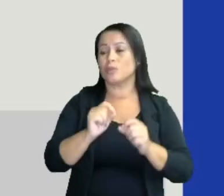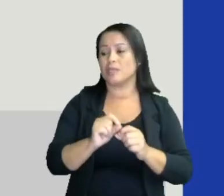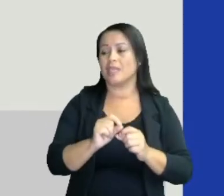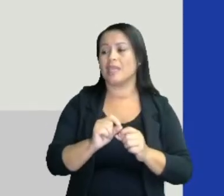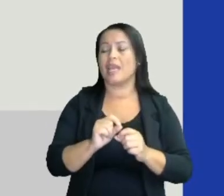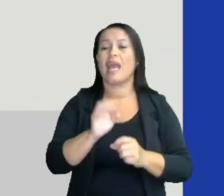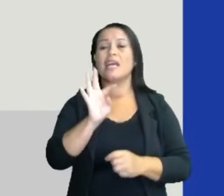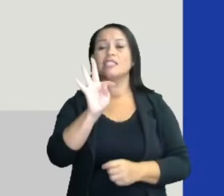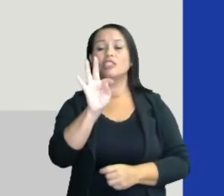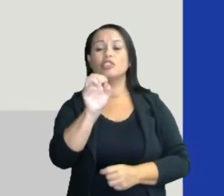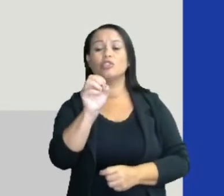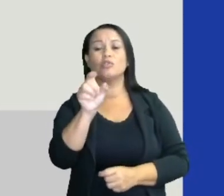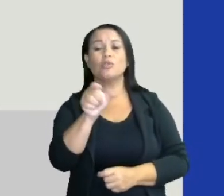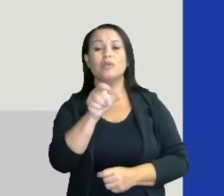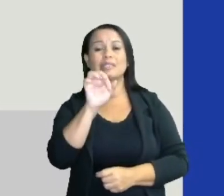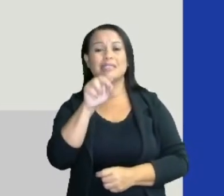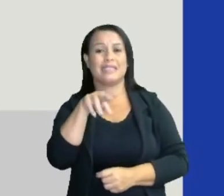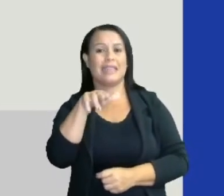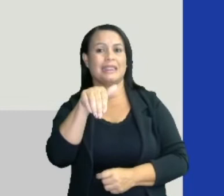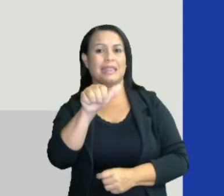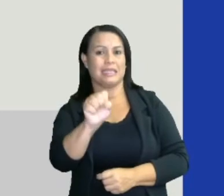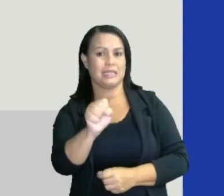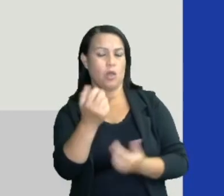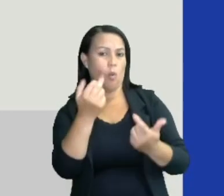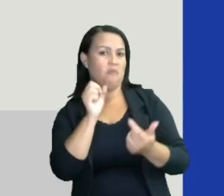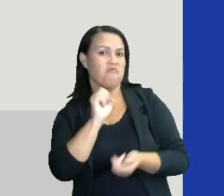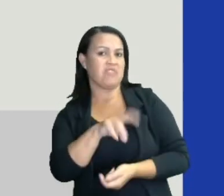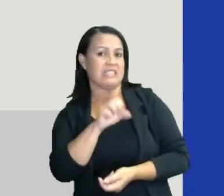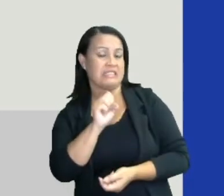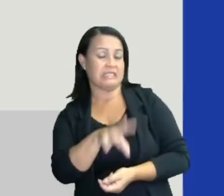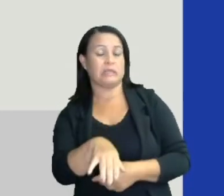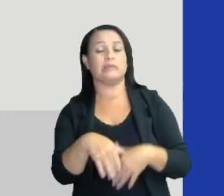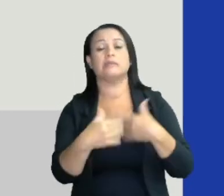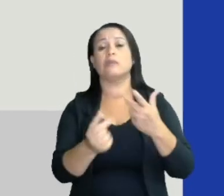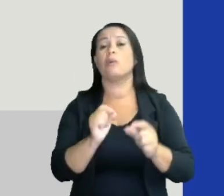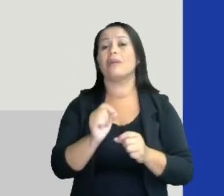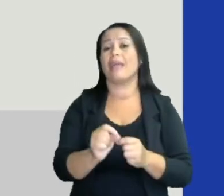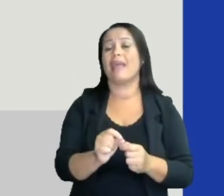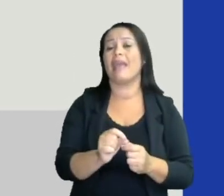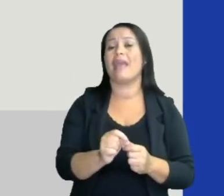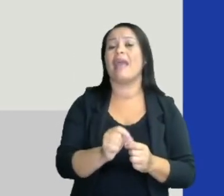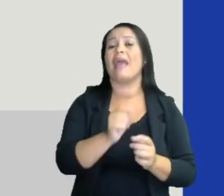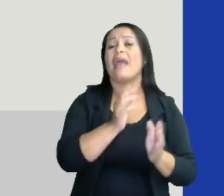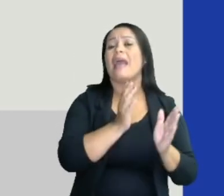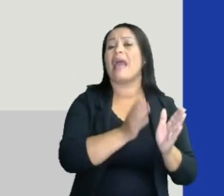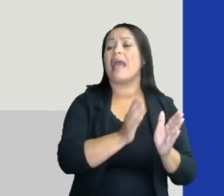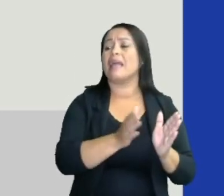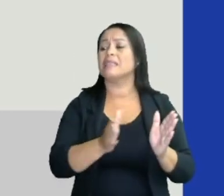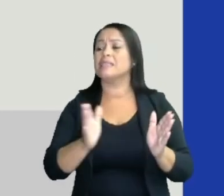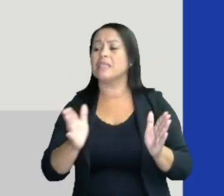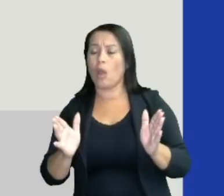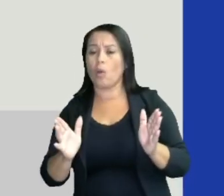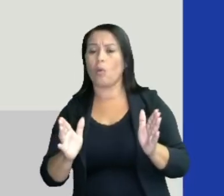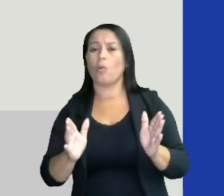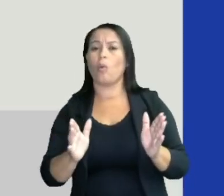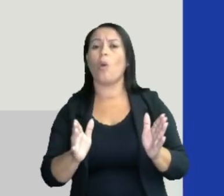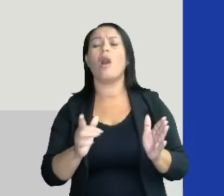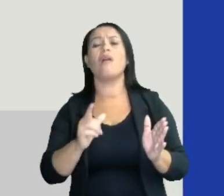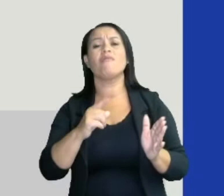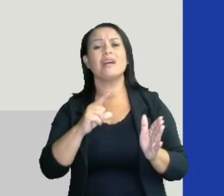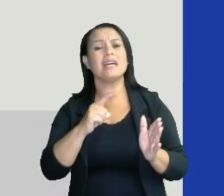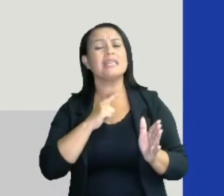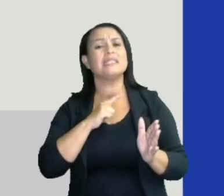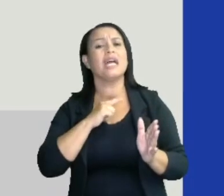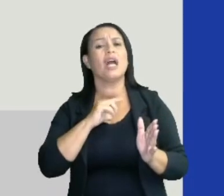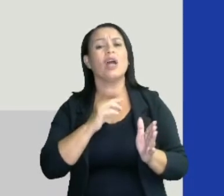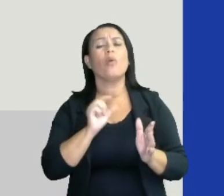acho que toxinas e são os materiais pesados E aí cada elemento da cadeia alimentar vai se